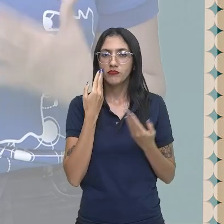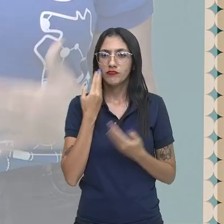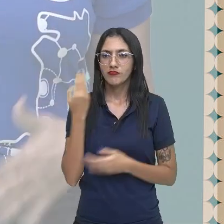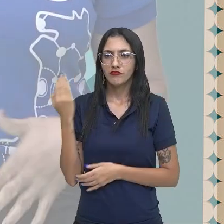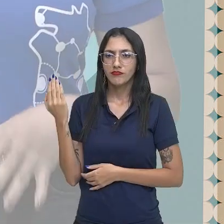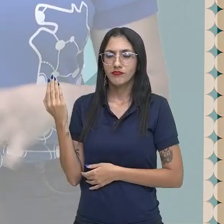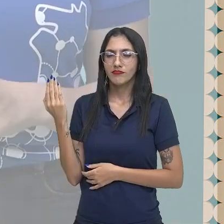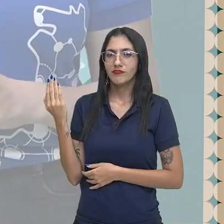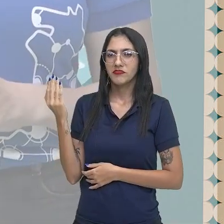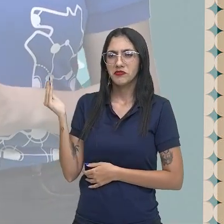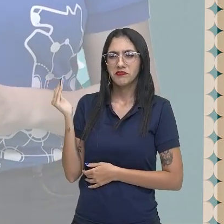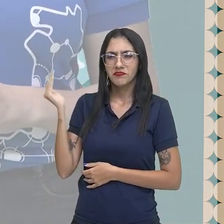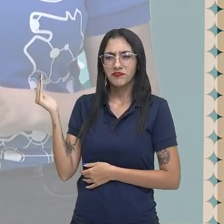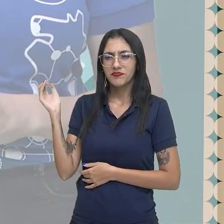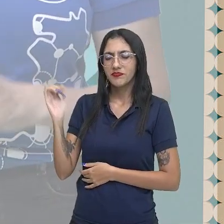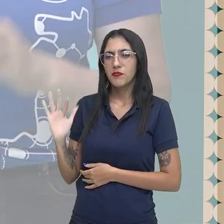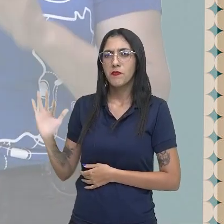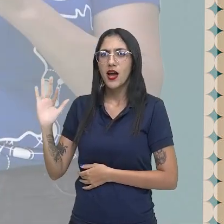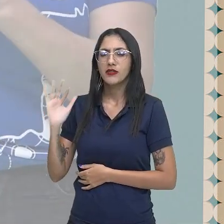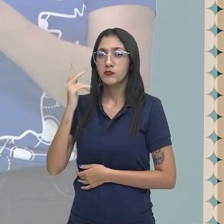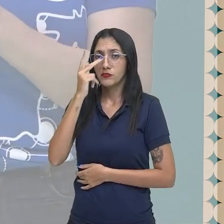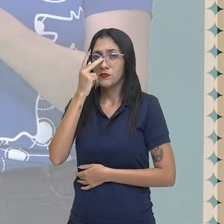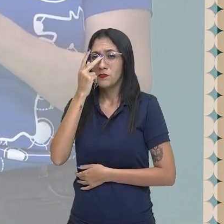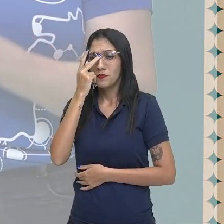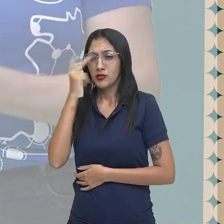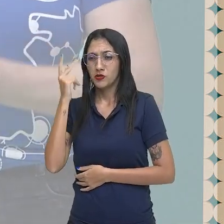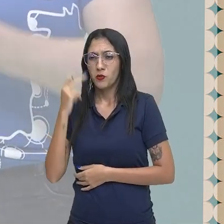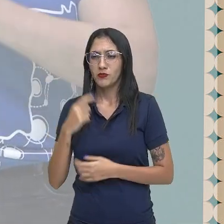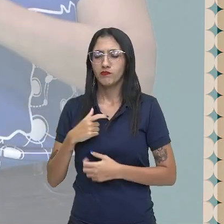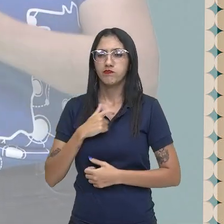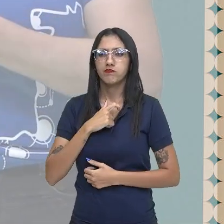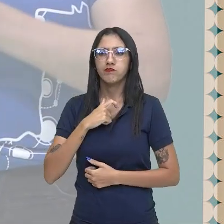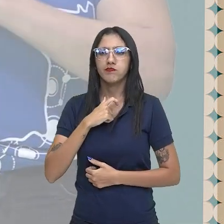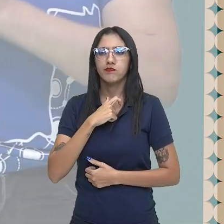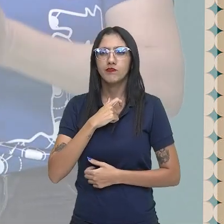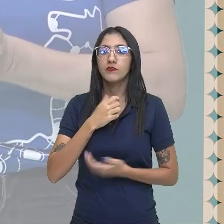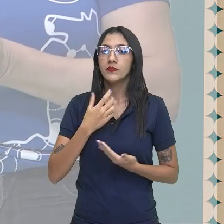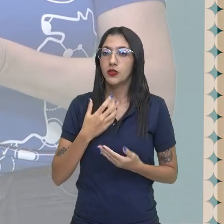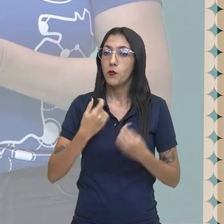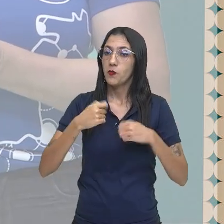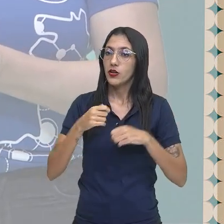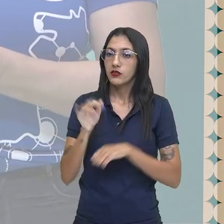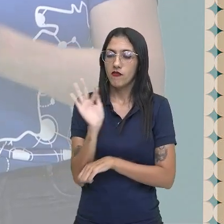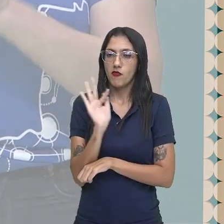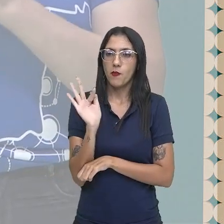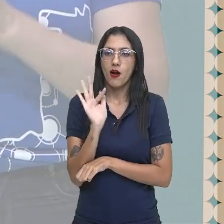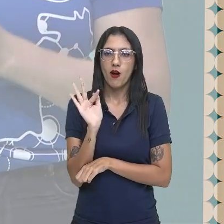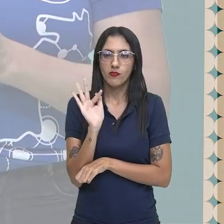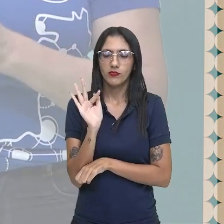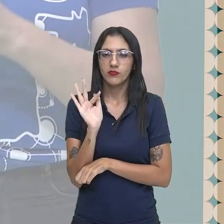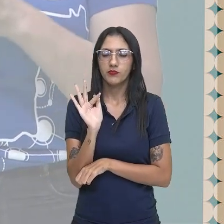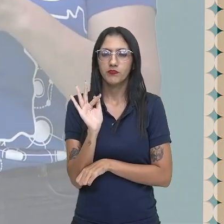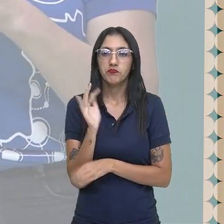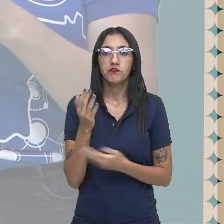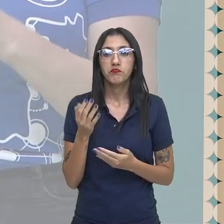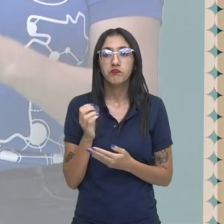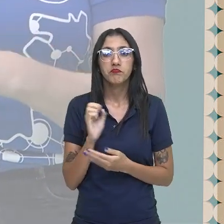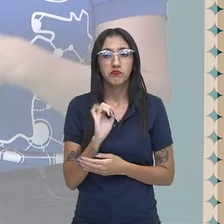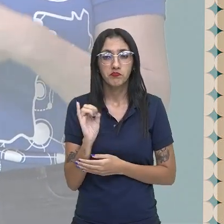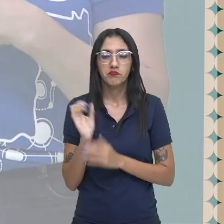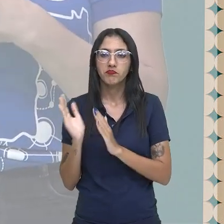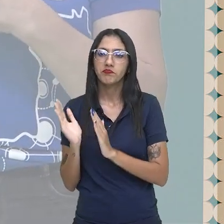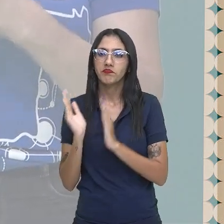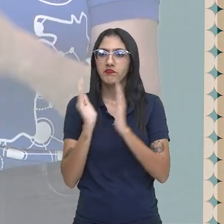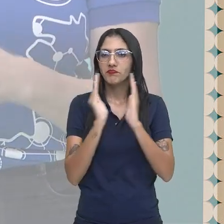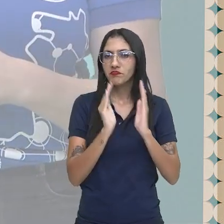rapaz todo aí no paletó, eu vou utilizar uma linguagem formal. Se eu vou para